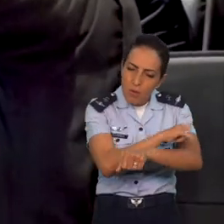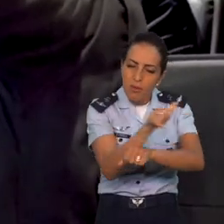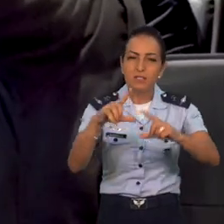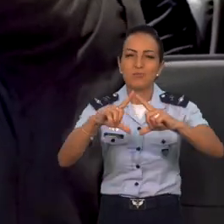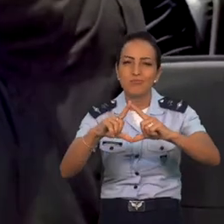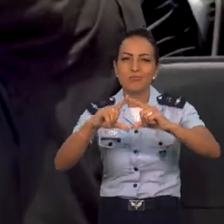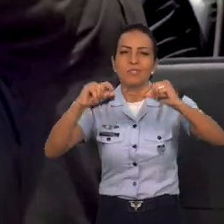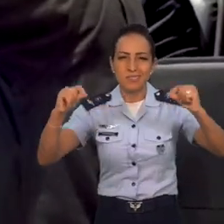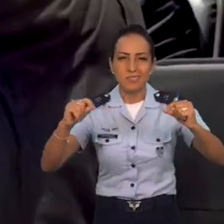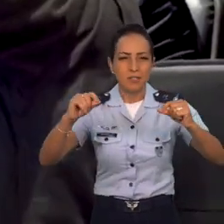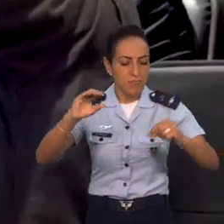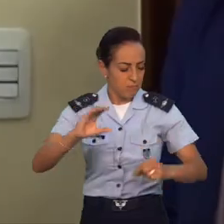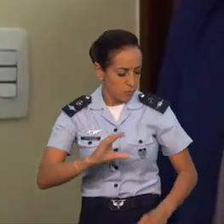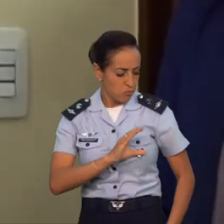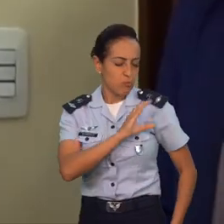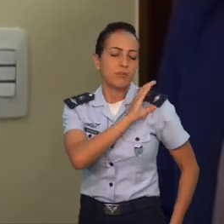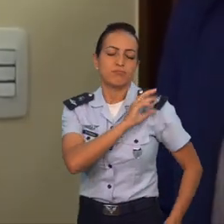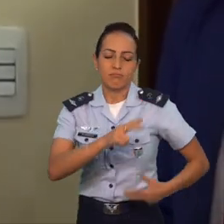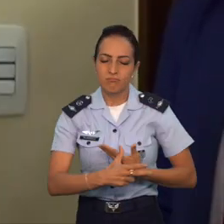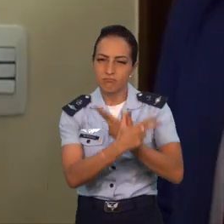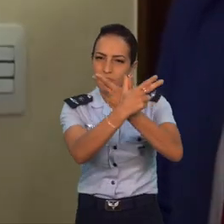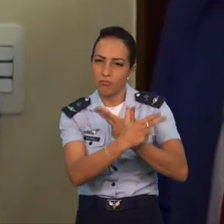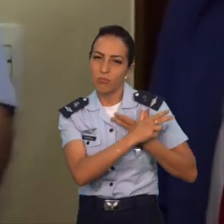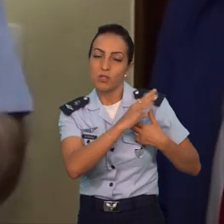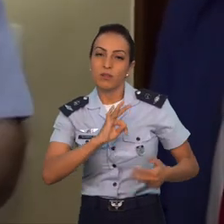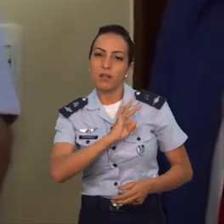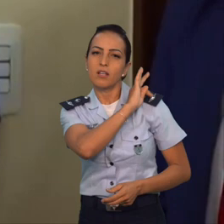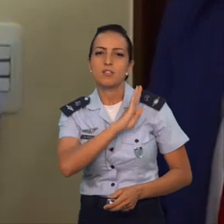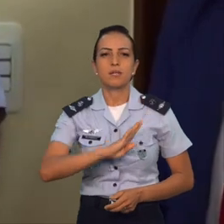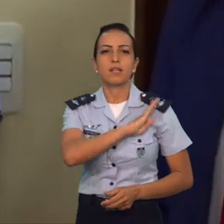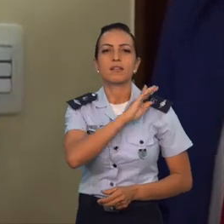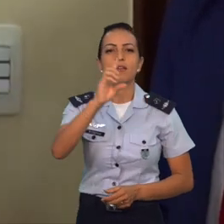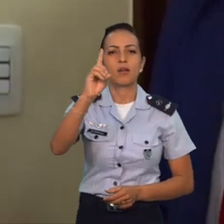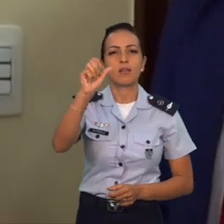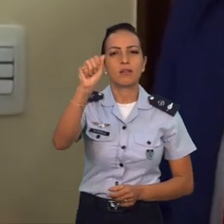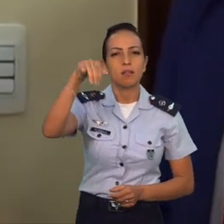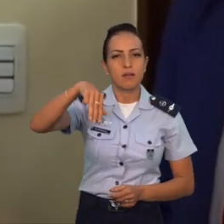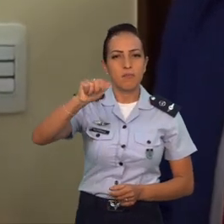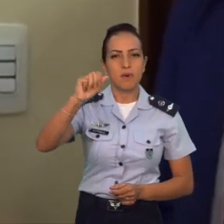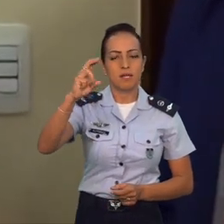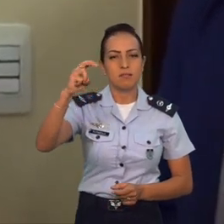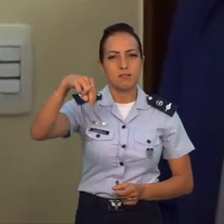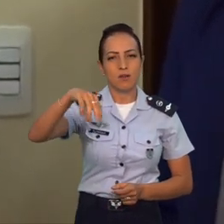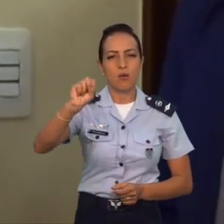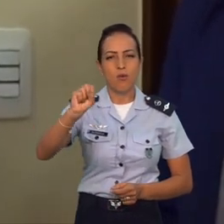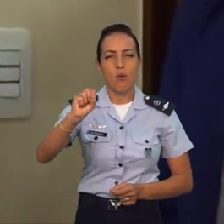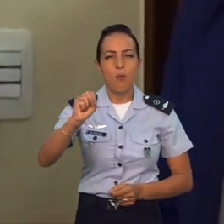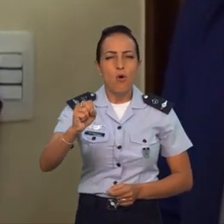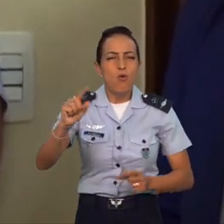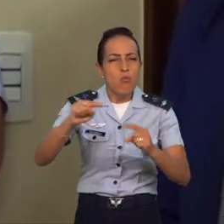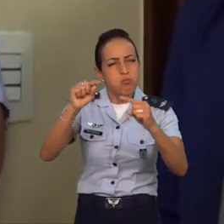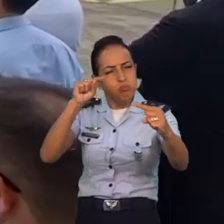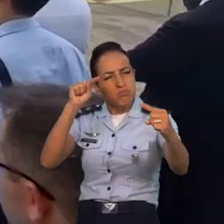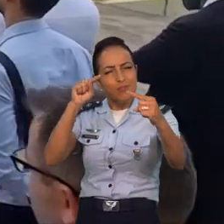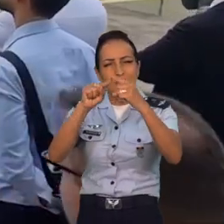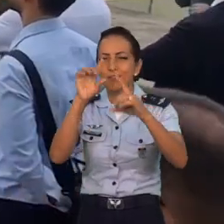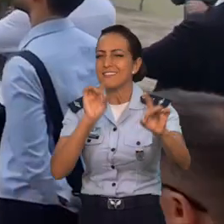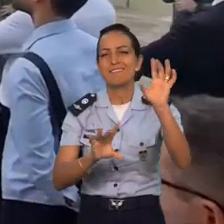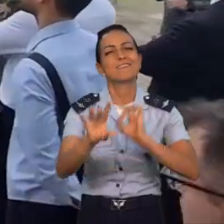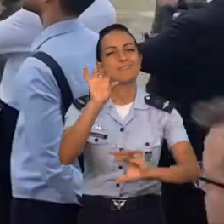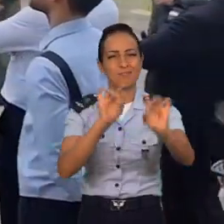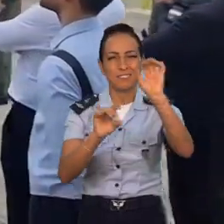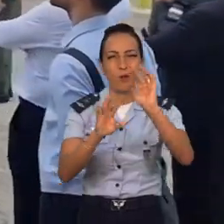Base Aérea de Brasília pelo comandante da Aeronáutica, Tenente Brigadeiro do Ar, Marcelo Cânides Damasceno, por um motivo